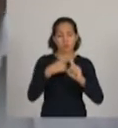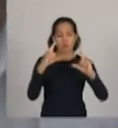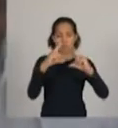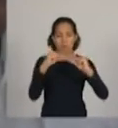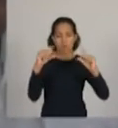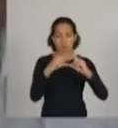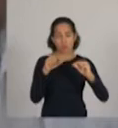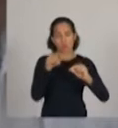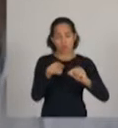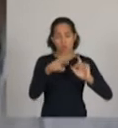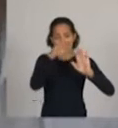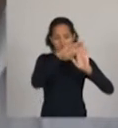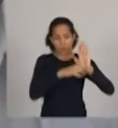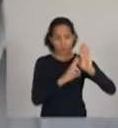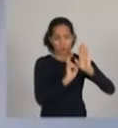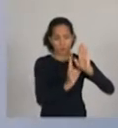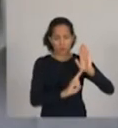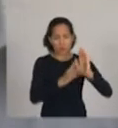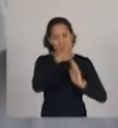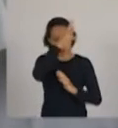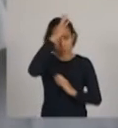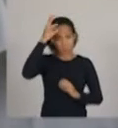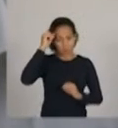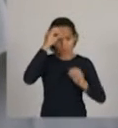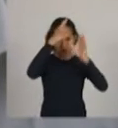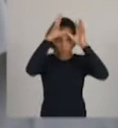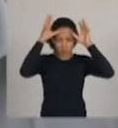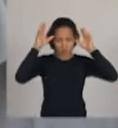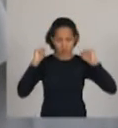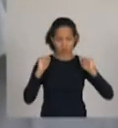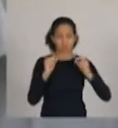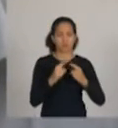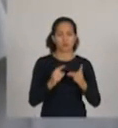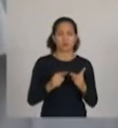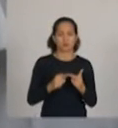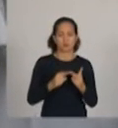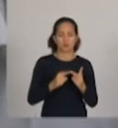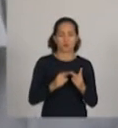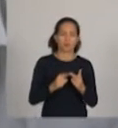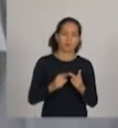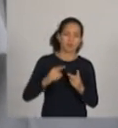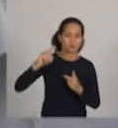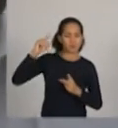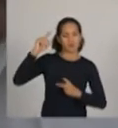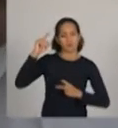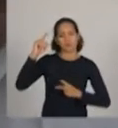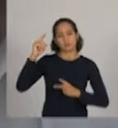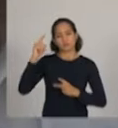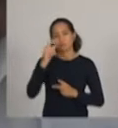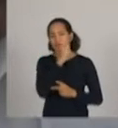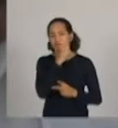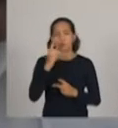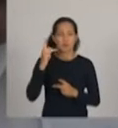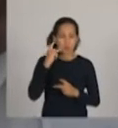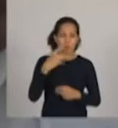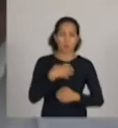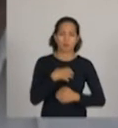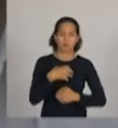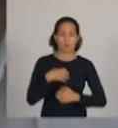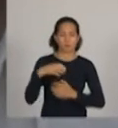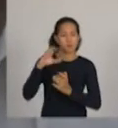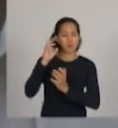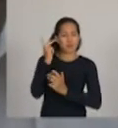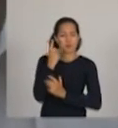lista dos estados: Acre, Amazonas, Amapá, Bahia, Ceará,